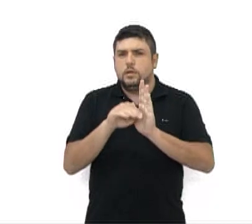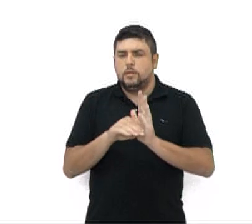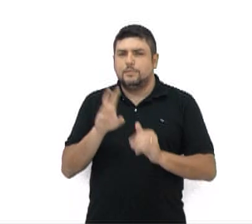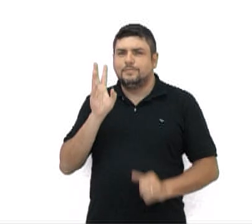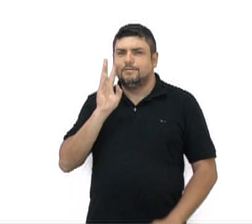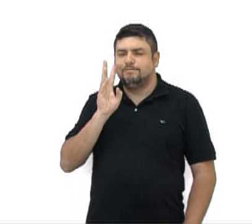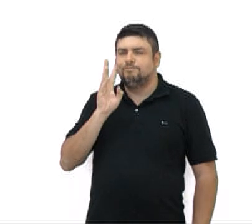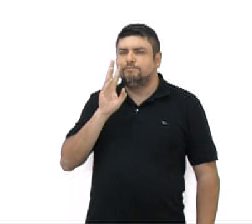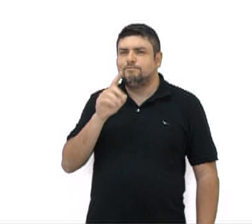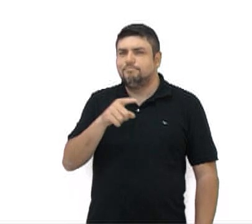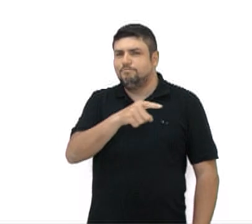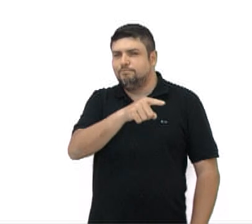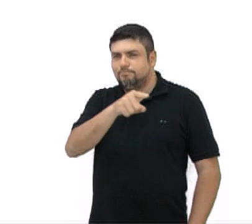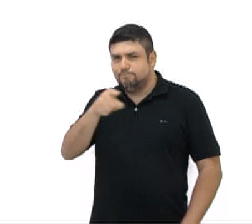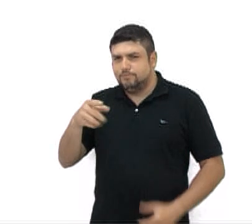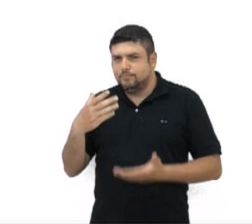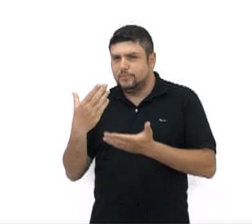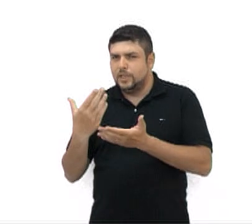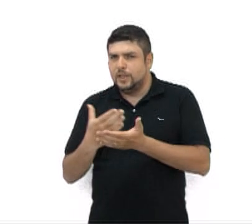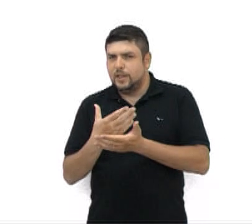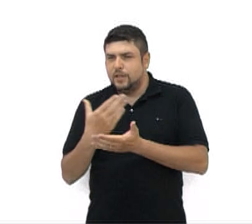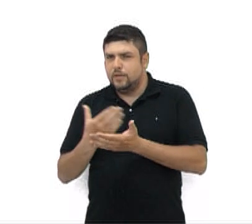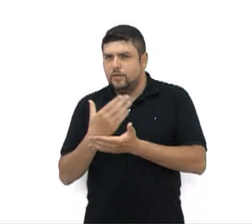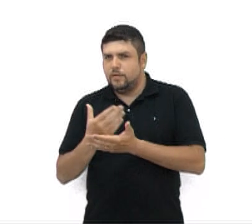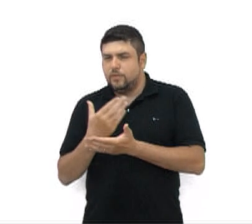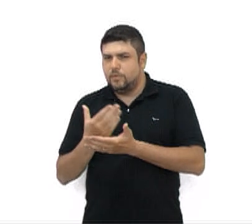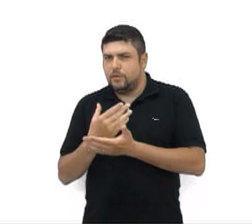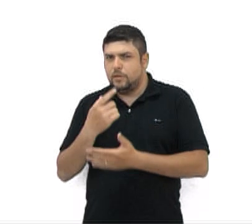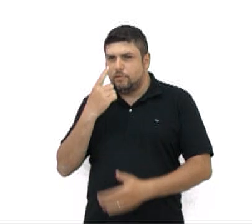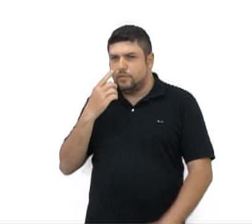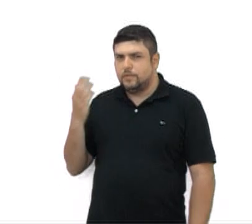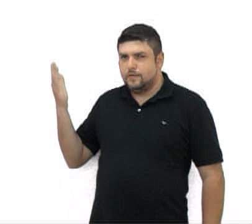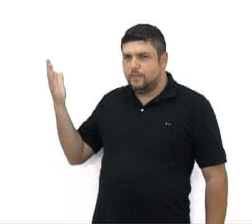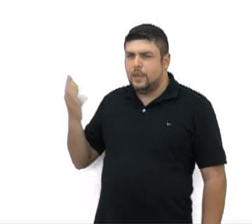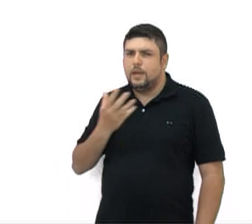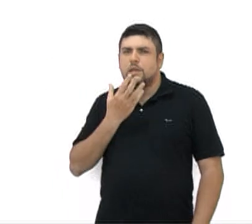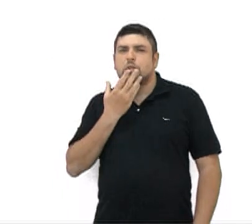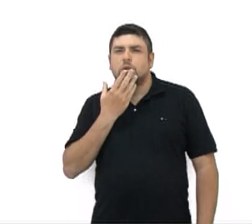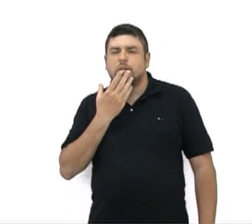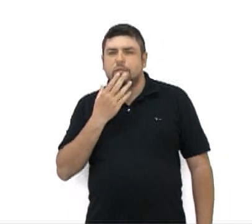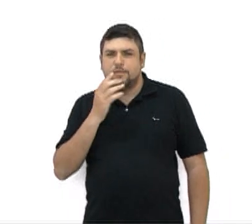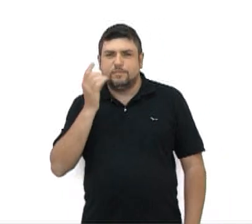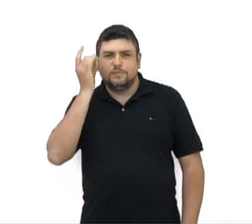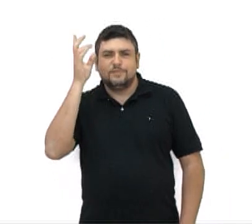inclusive, terem lá no caderno, para vocês poderem associar aqui. Ó. Eu fiz com cores, inclusive. Vejam.